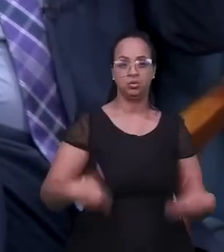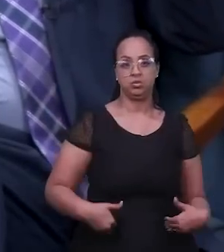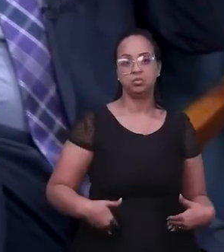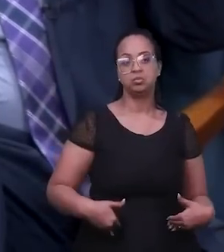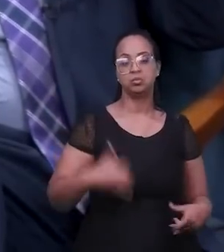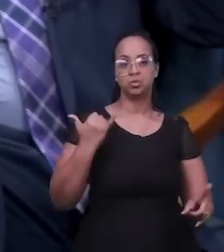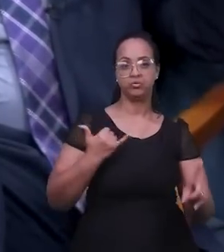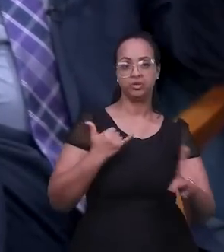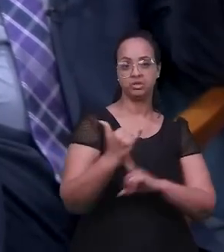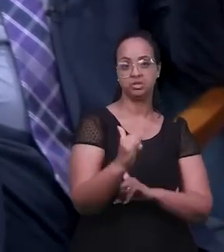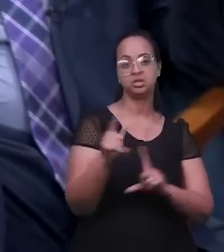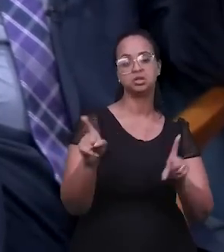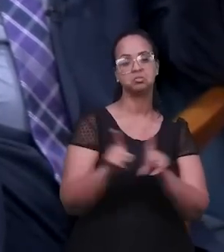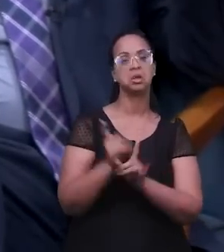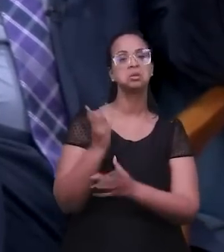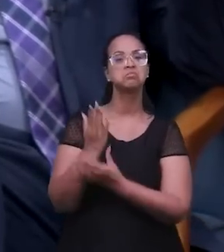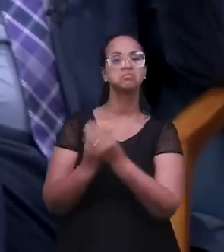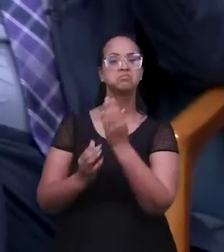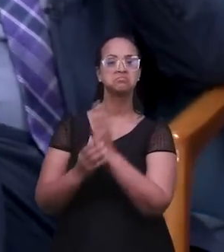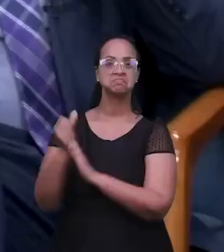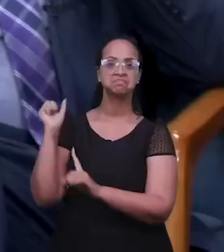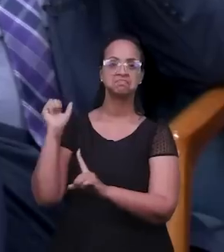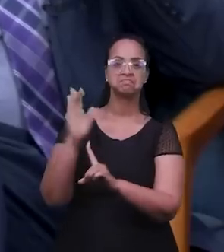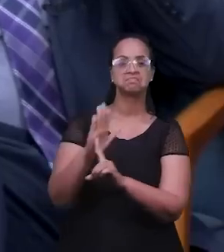Profecia e presbitério.